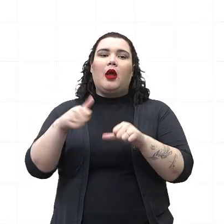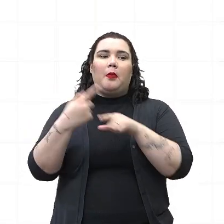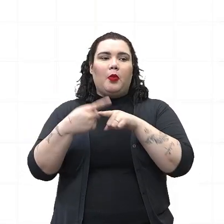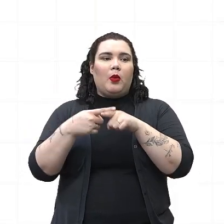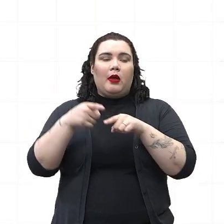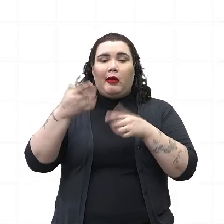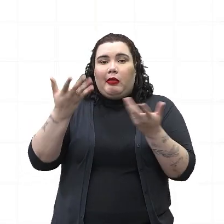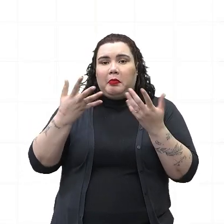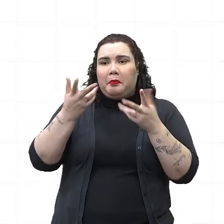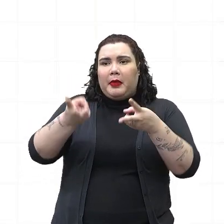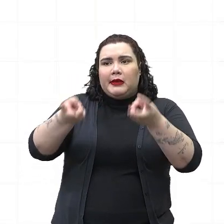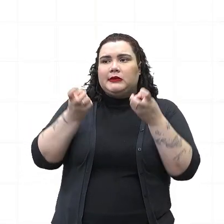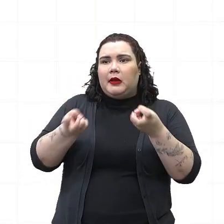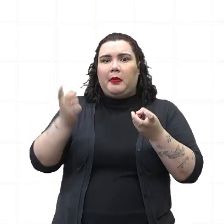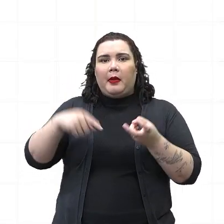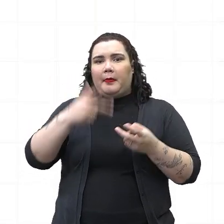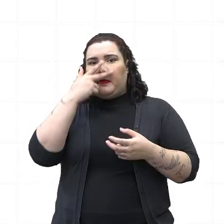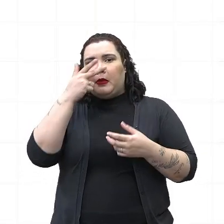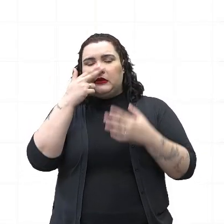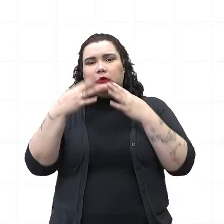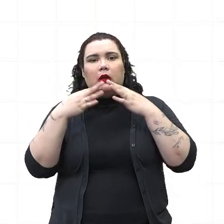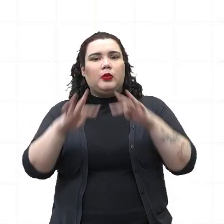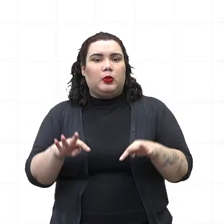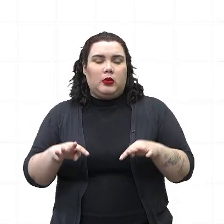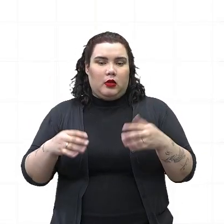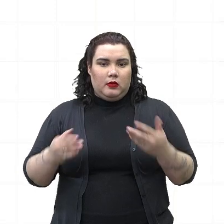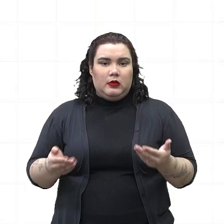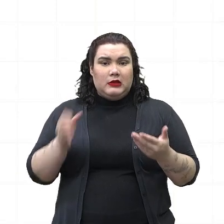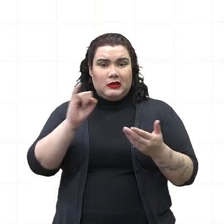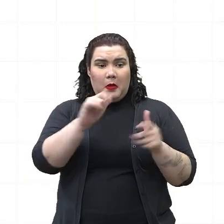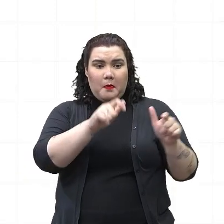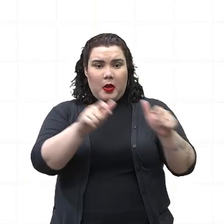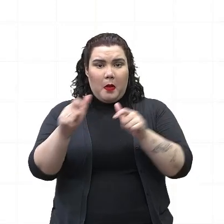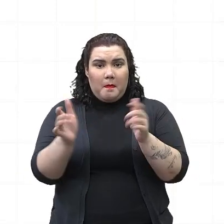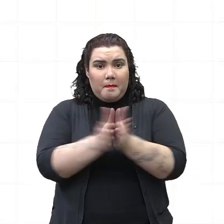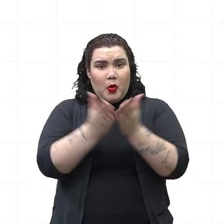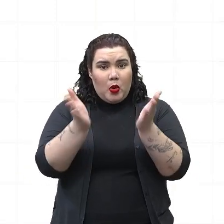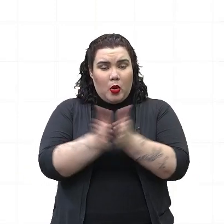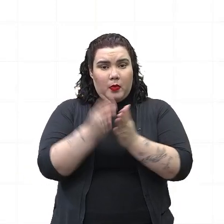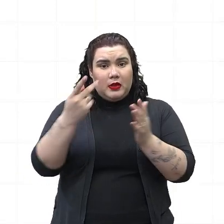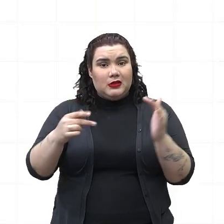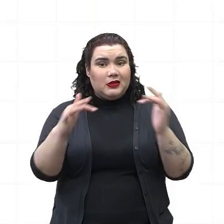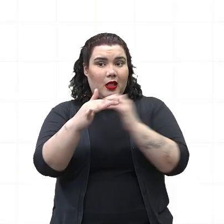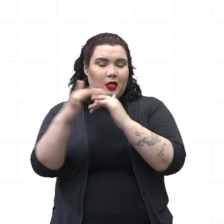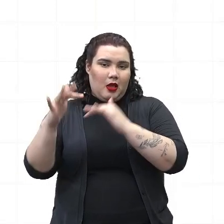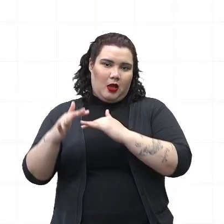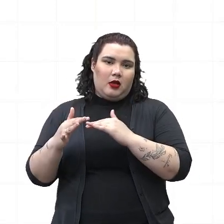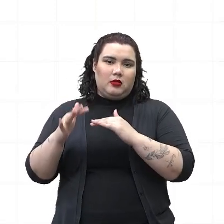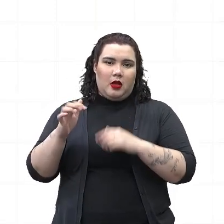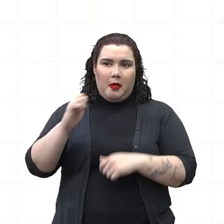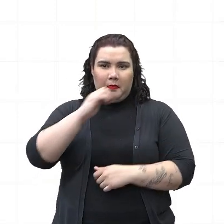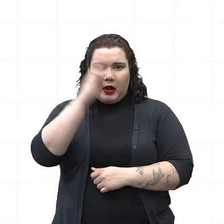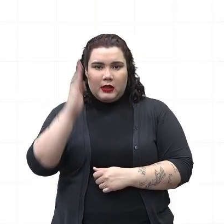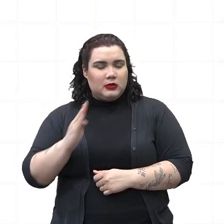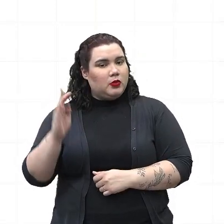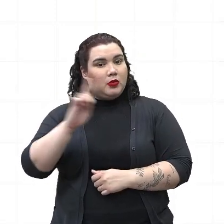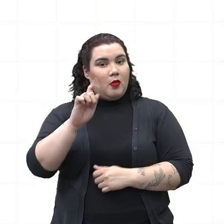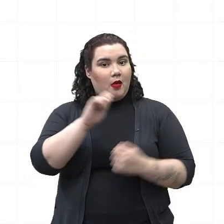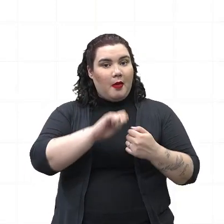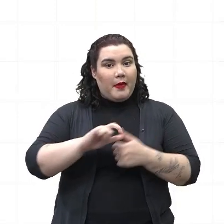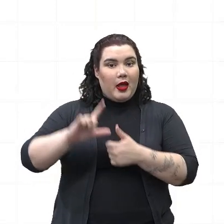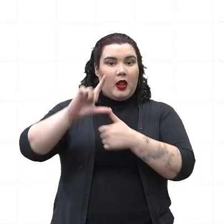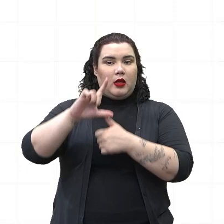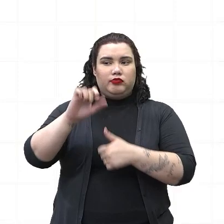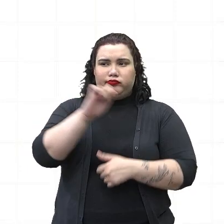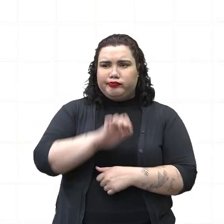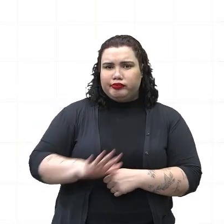se observar, principalmente nos bairros mais pobres das cidades. Né? A gente não está nem falando de Brasil aqui, né? A gente está falando de América Latina. Que é